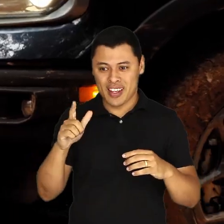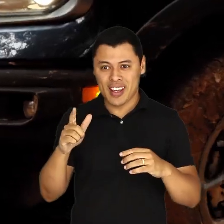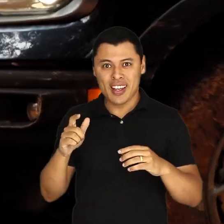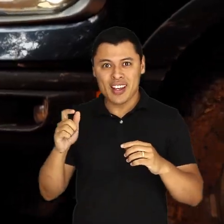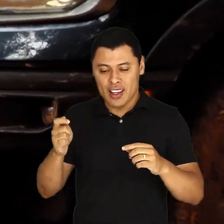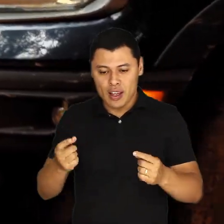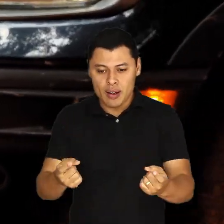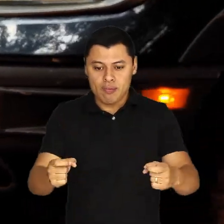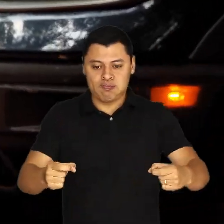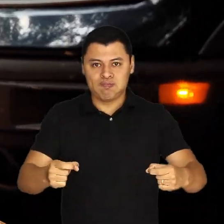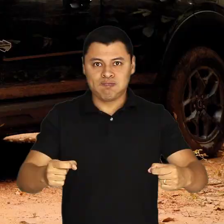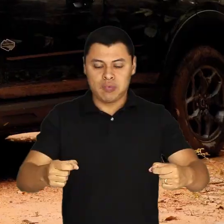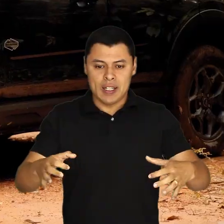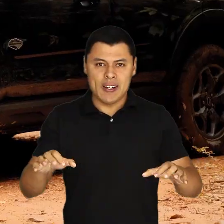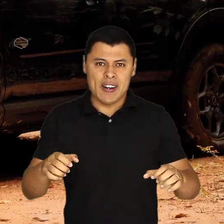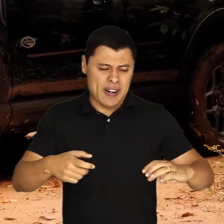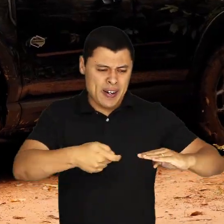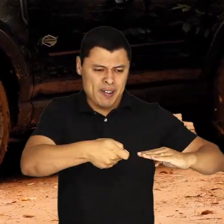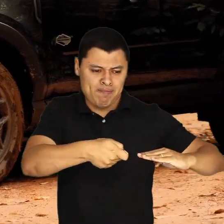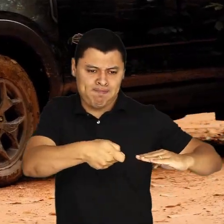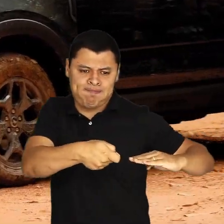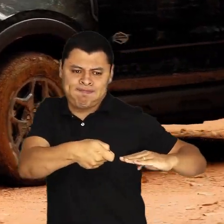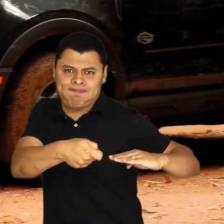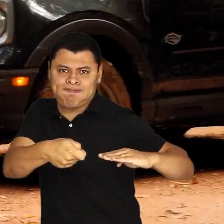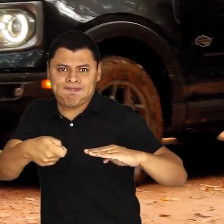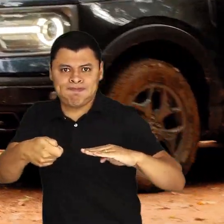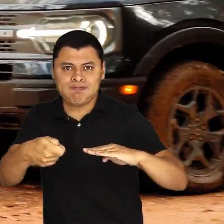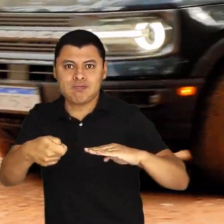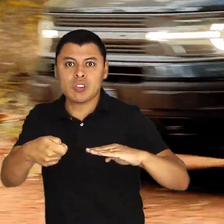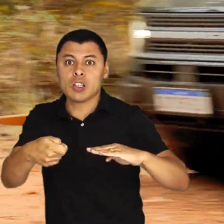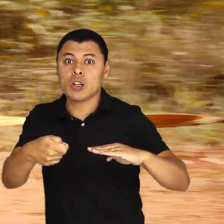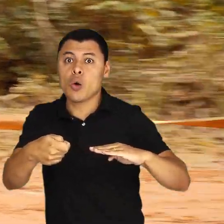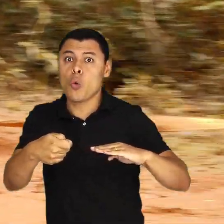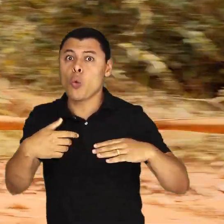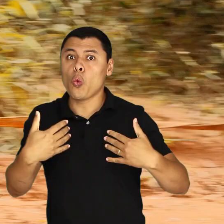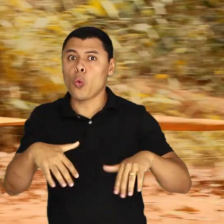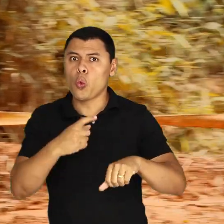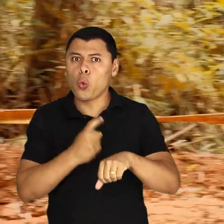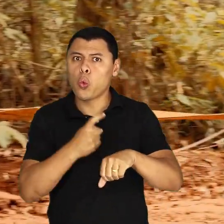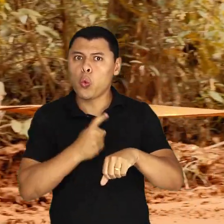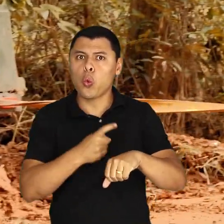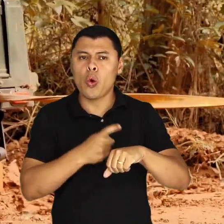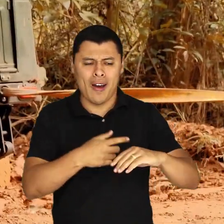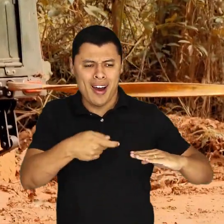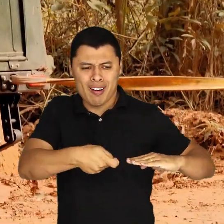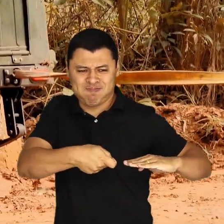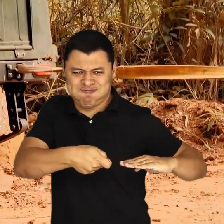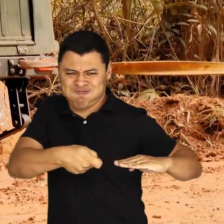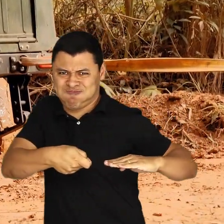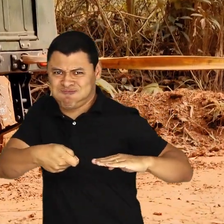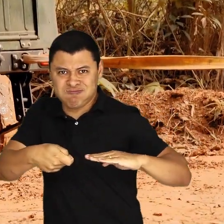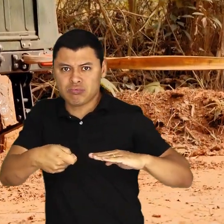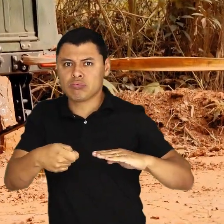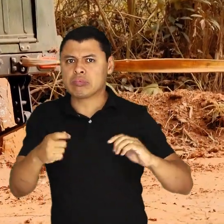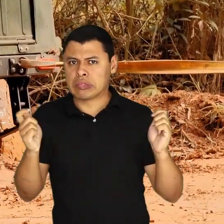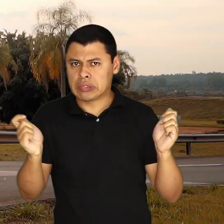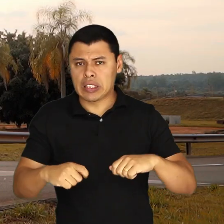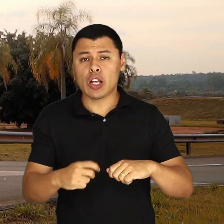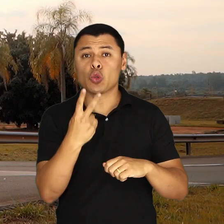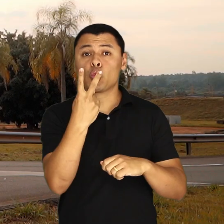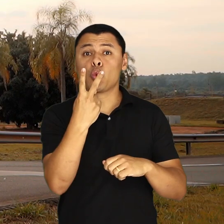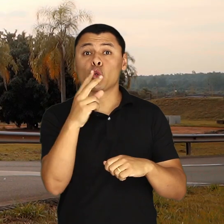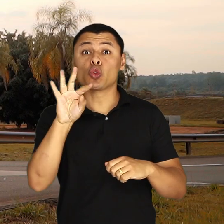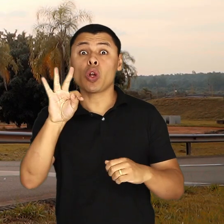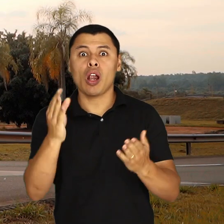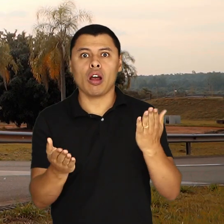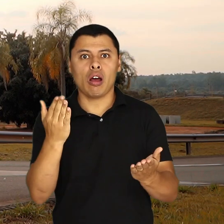ali, capacidade de carga desses ganchos que estão presos direto na longarina é a massa bruta desse veículo, né? Ou seja, carregado com tudo que dá,